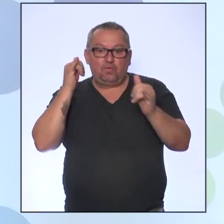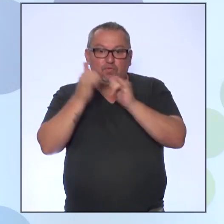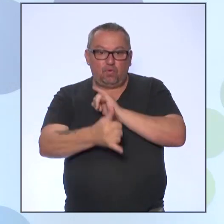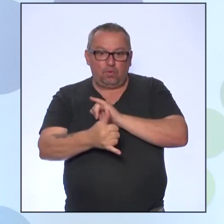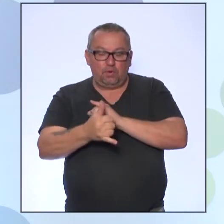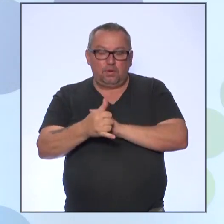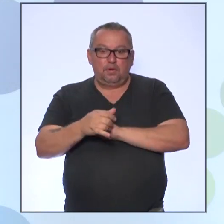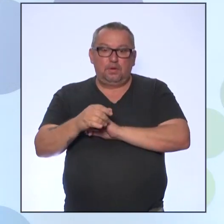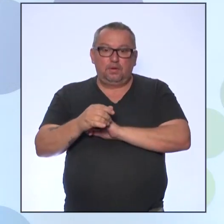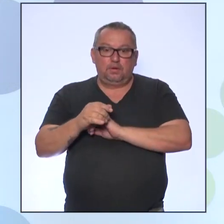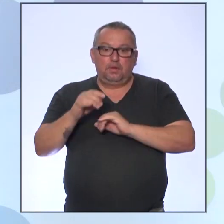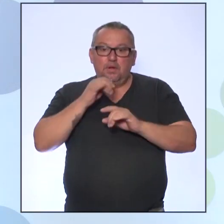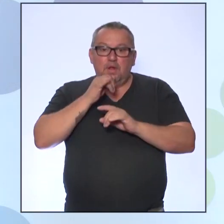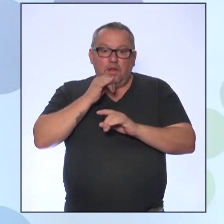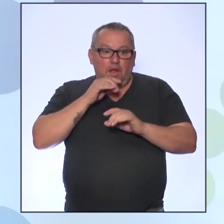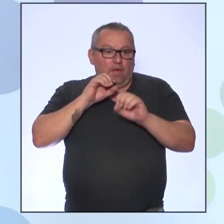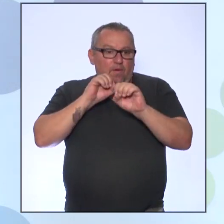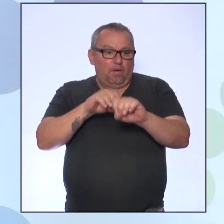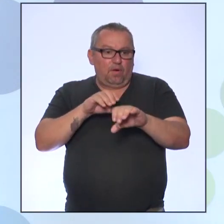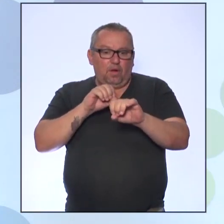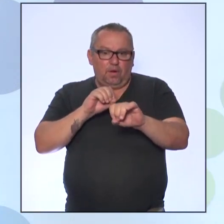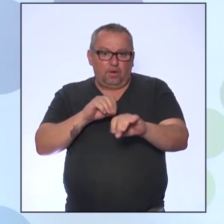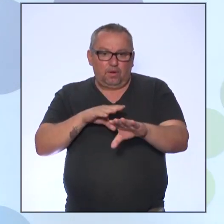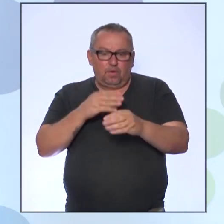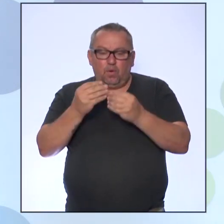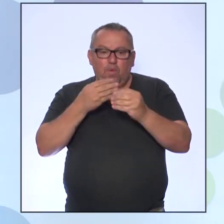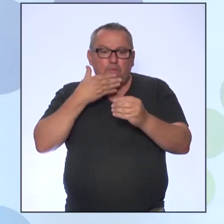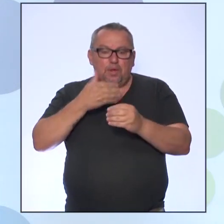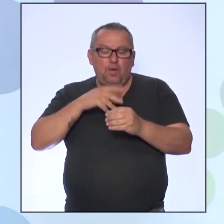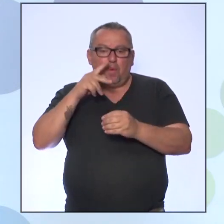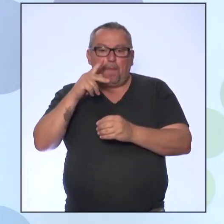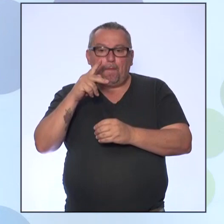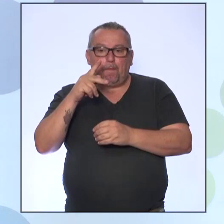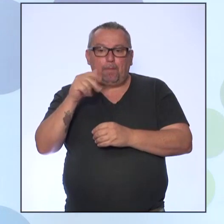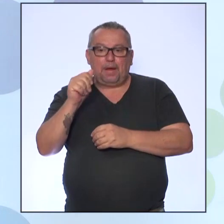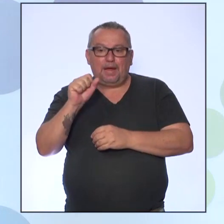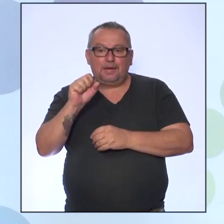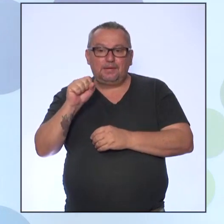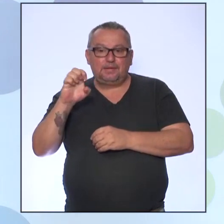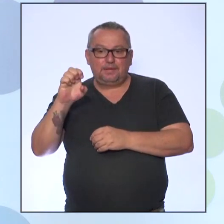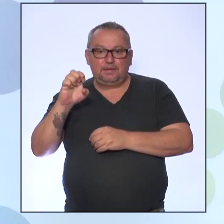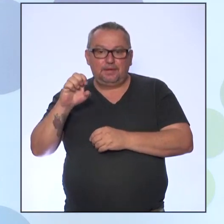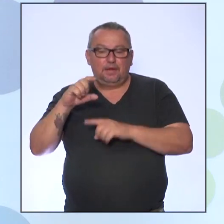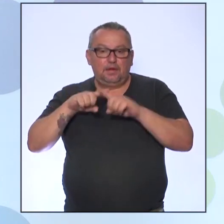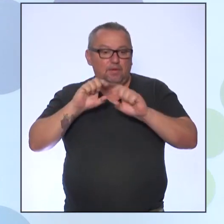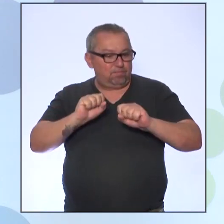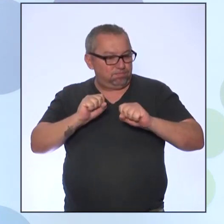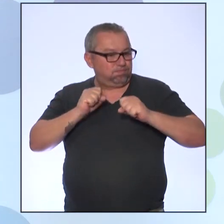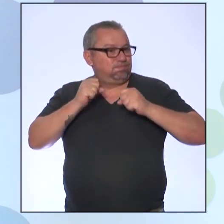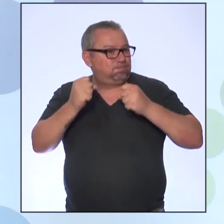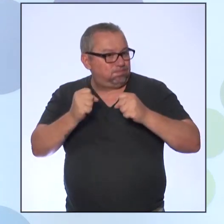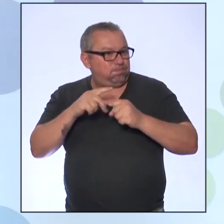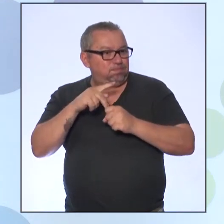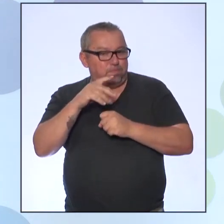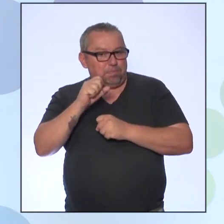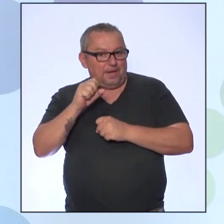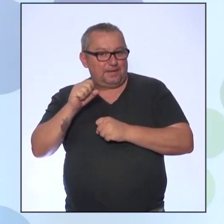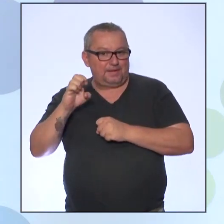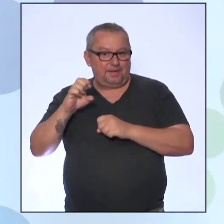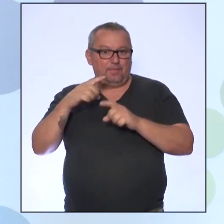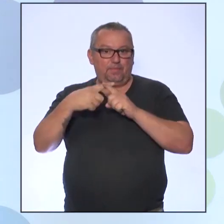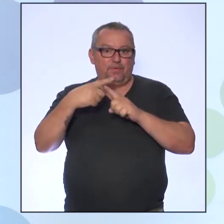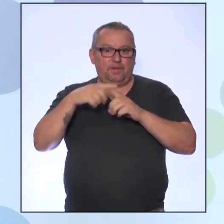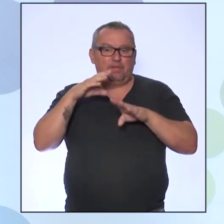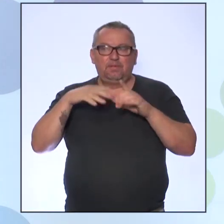professor fala assim, vou passar um educativo para melhorar o passe, né? Então, se dedique à vivência desse educativo, né? Às vezes a gente fala